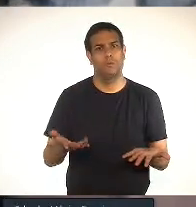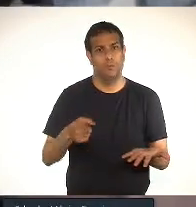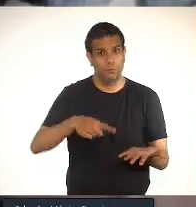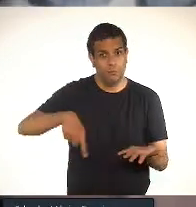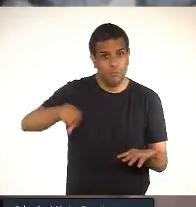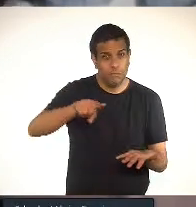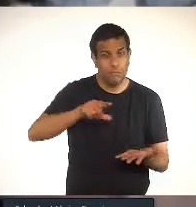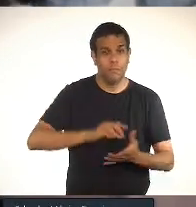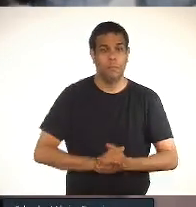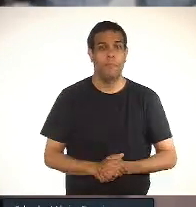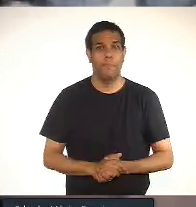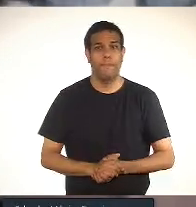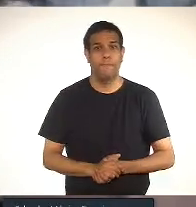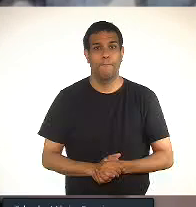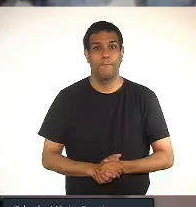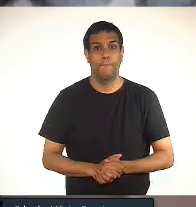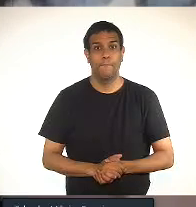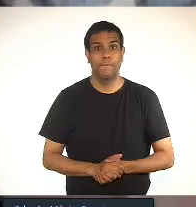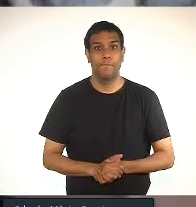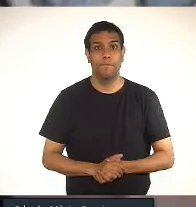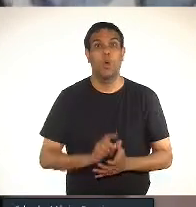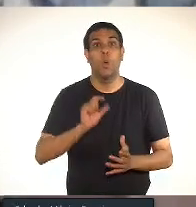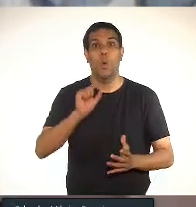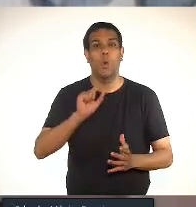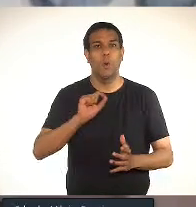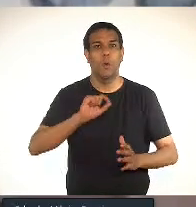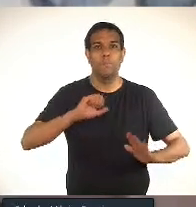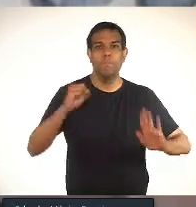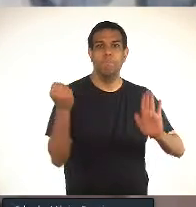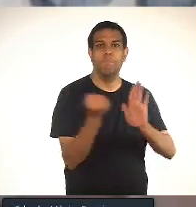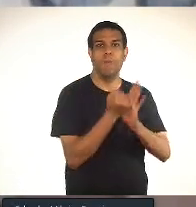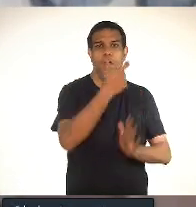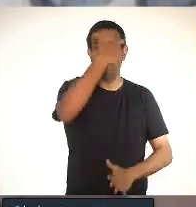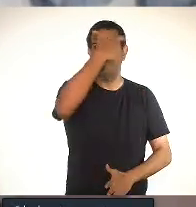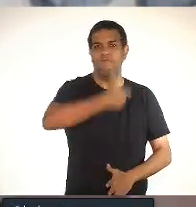a nossa marcação é feita por autodeclaração.